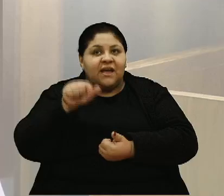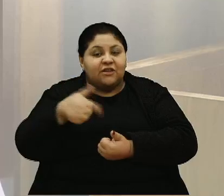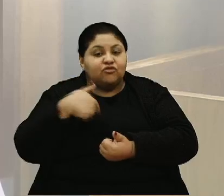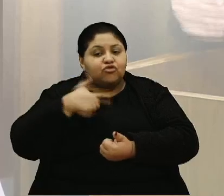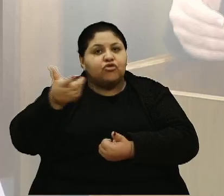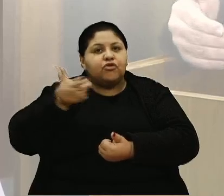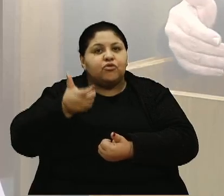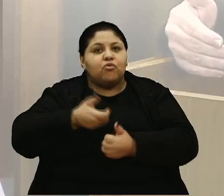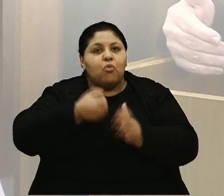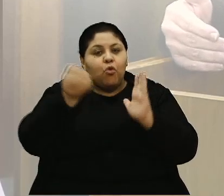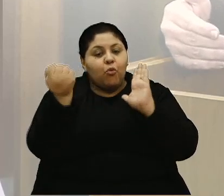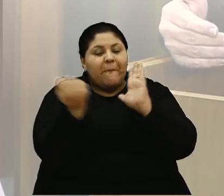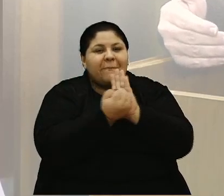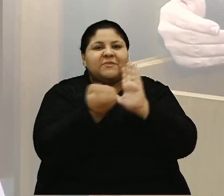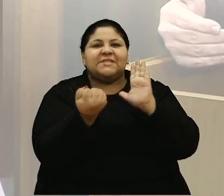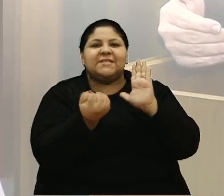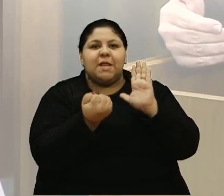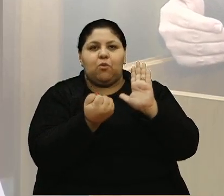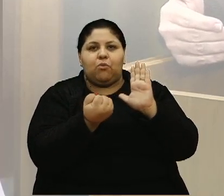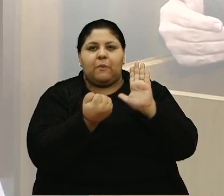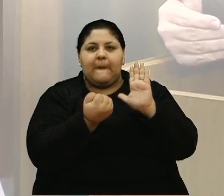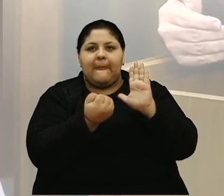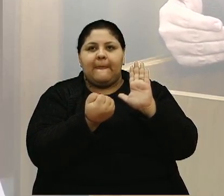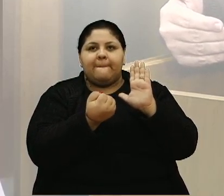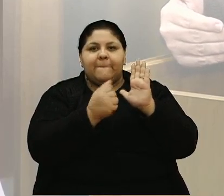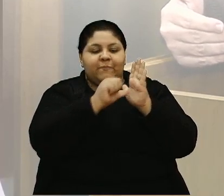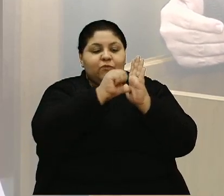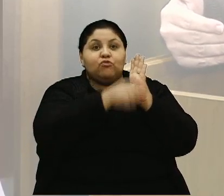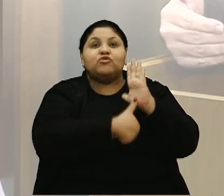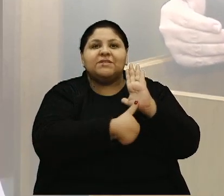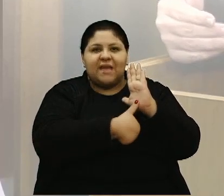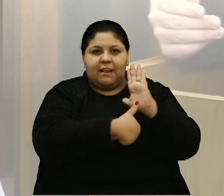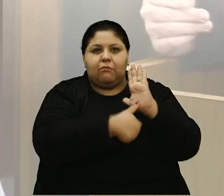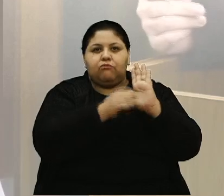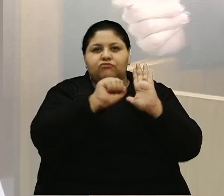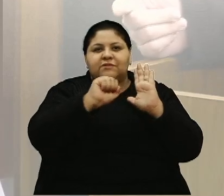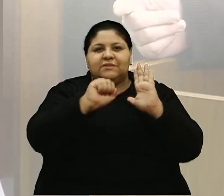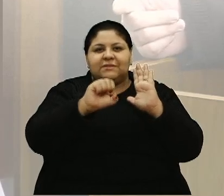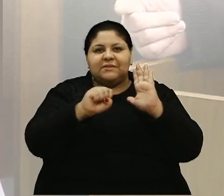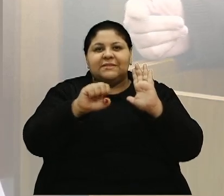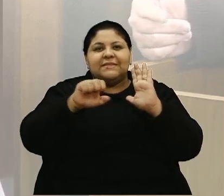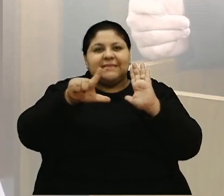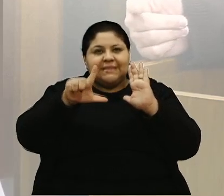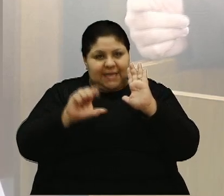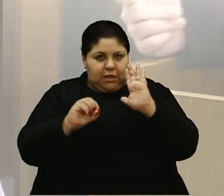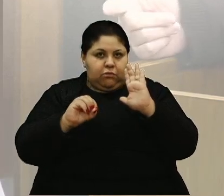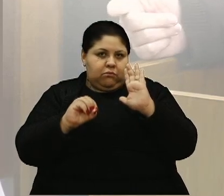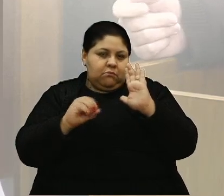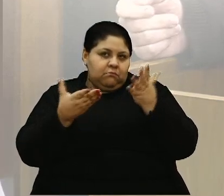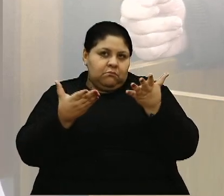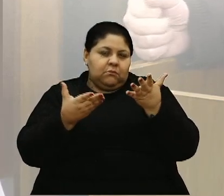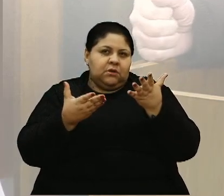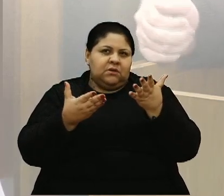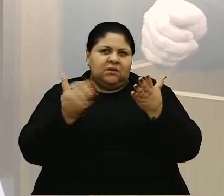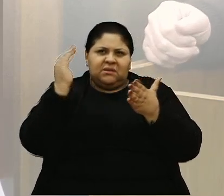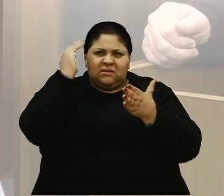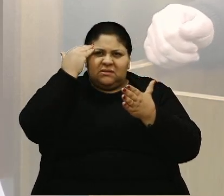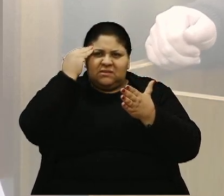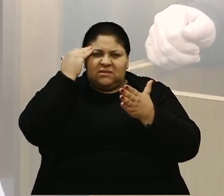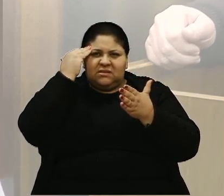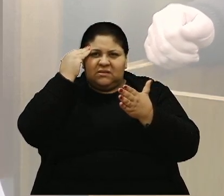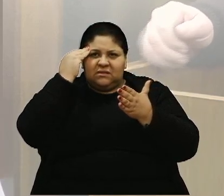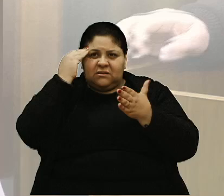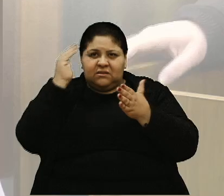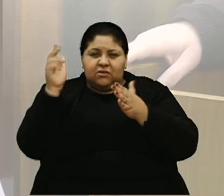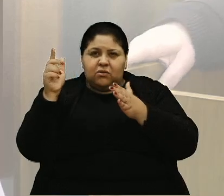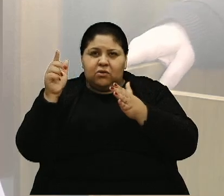Um selo Bauru de Caxias. Então eu gostaria de... Não sei se eu tenho mais um... Gostaria de passar